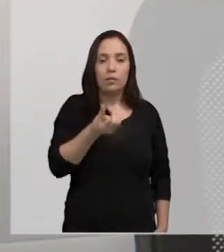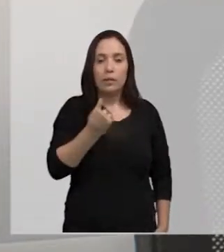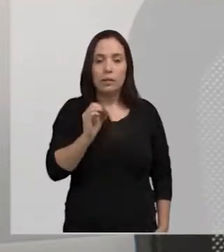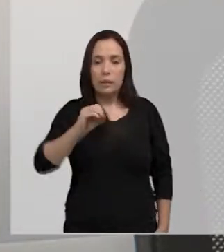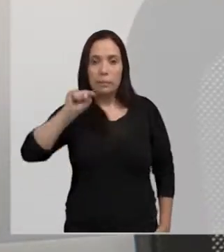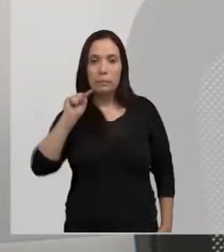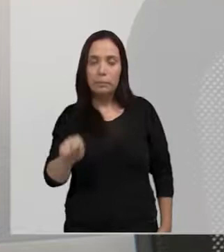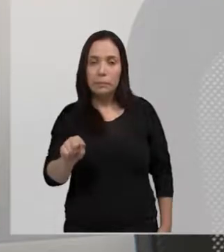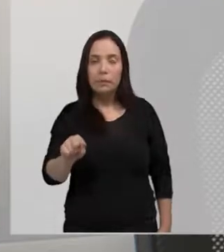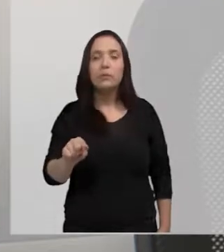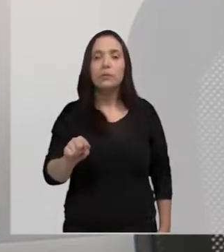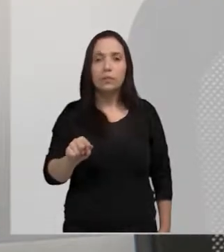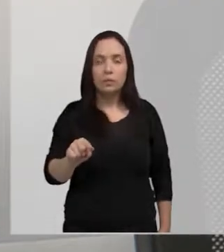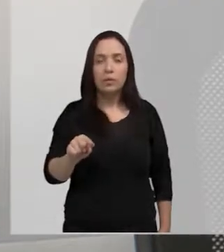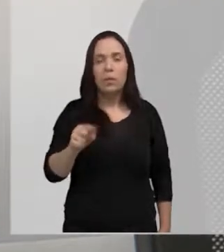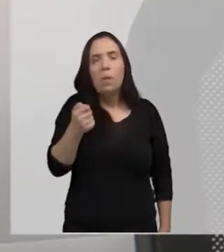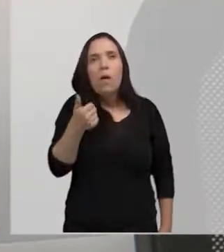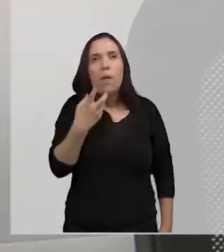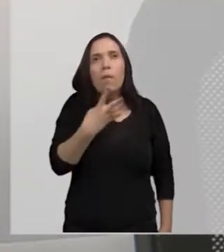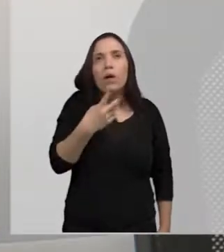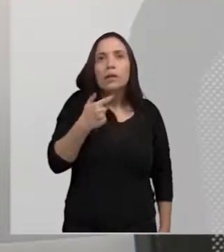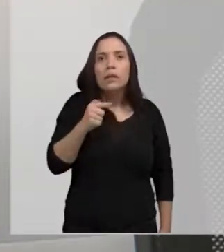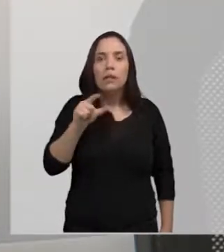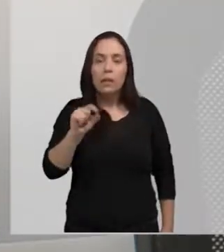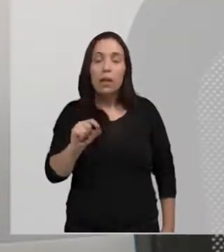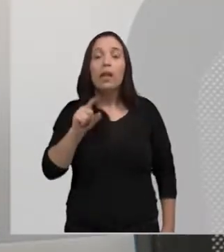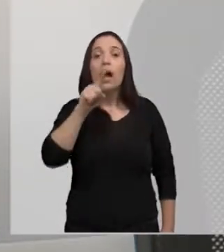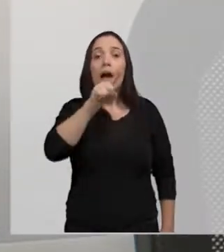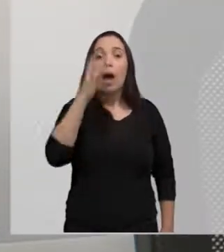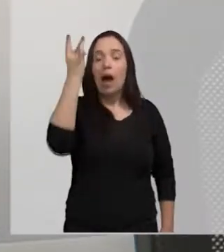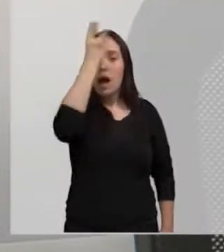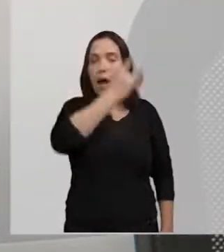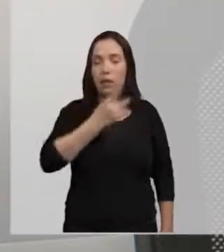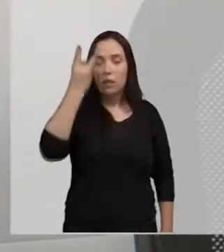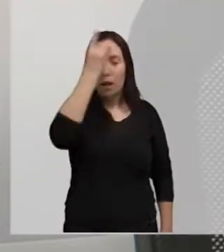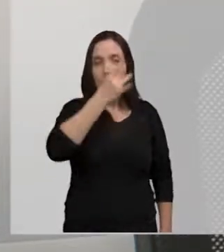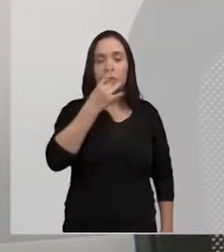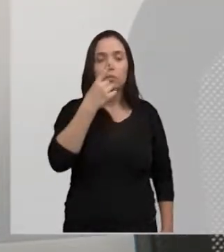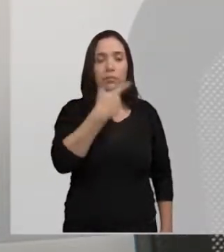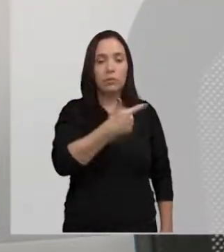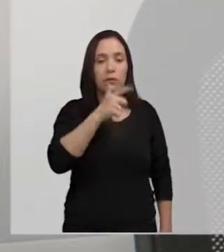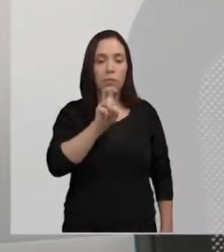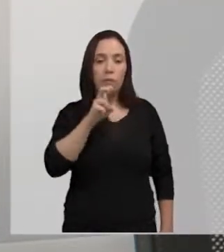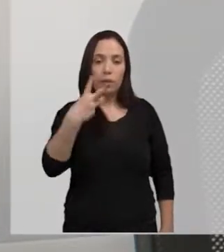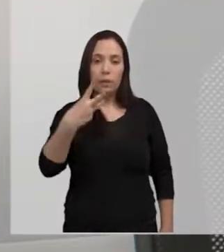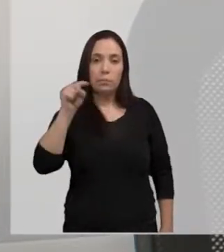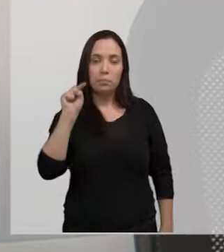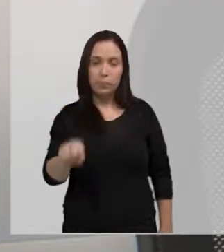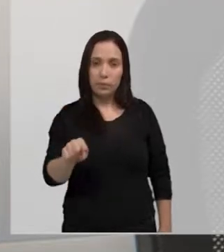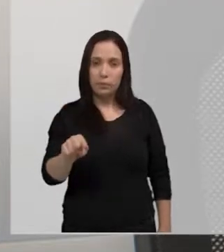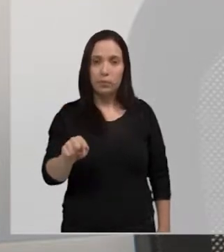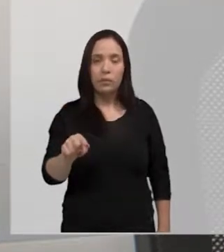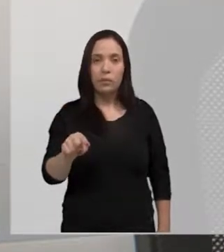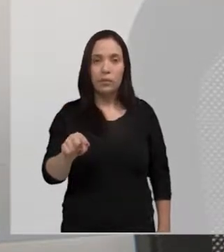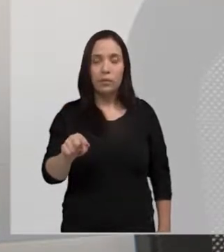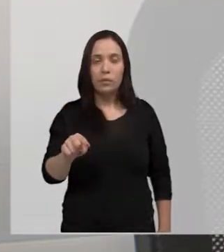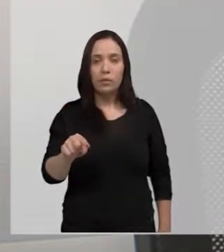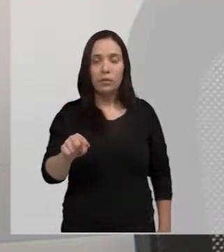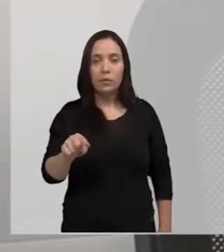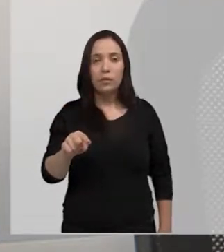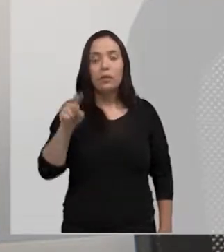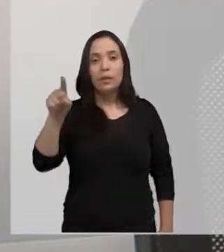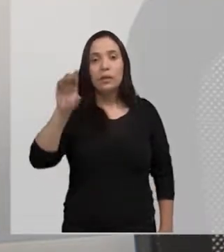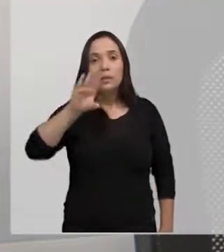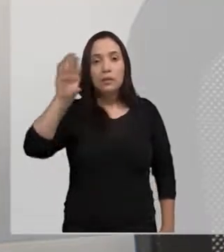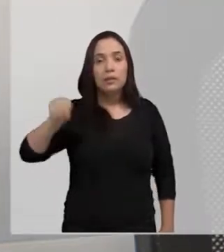460.000 votos, ou quase 470, e o Fernando Haddad tirou 263.000 votos. Em termos de número real, o